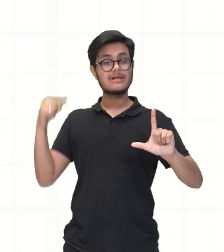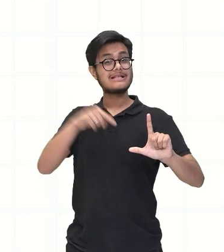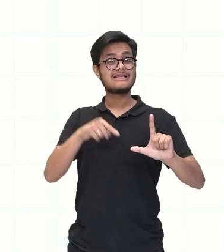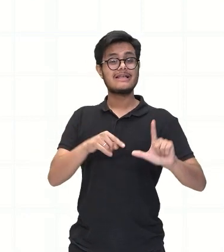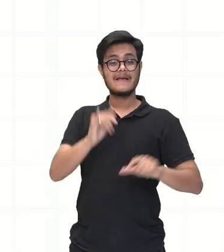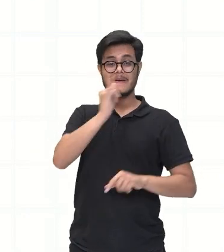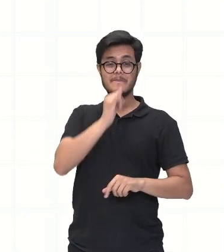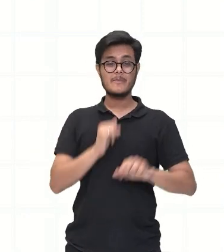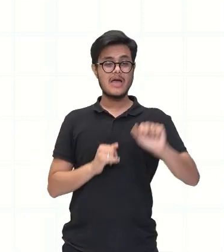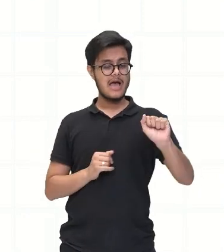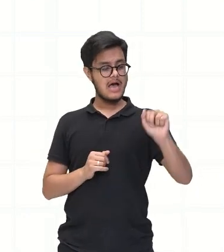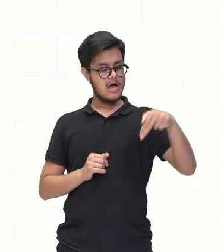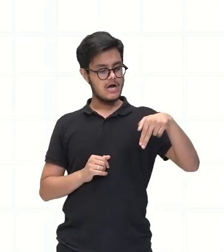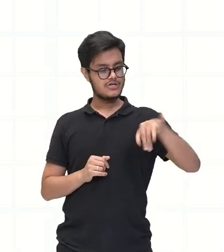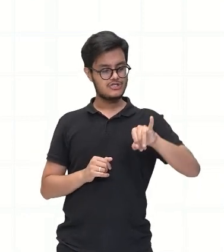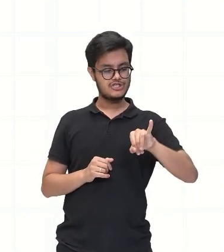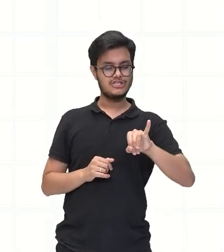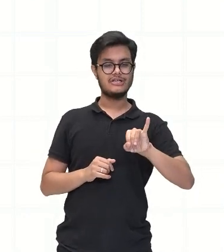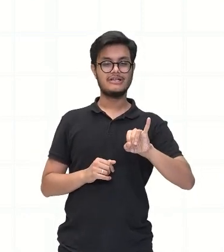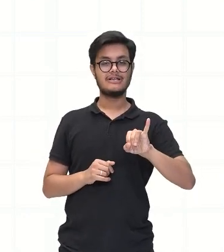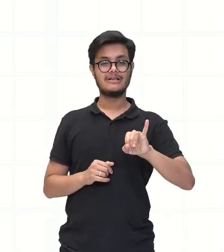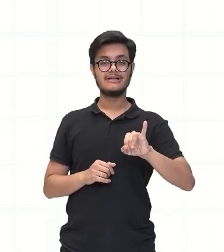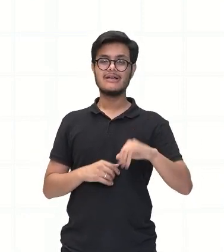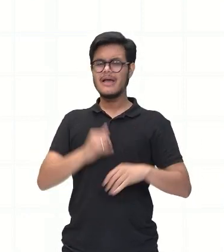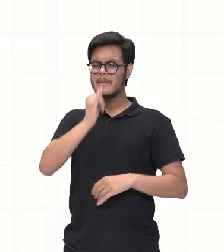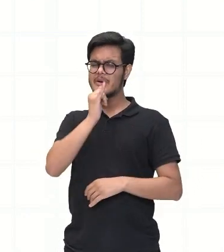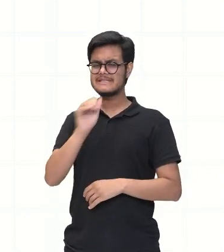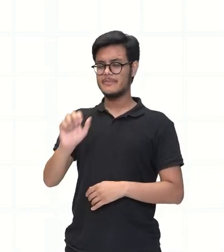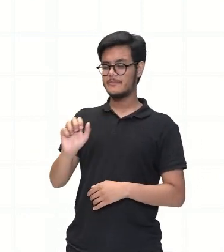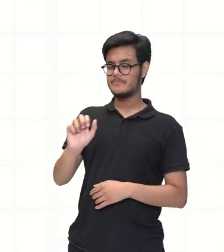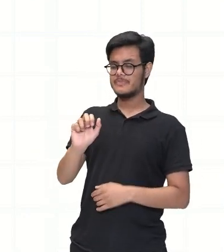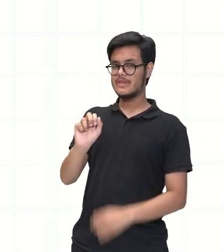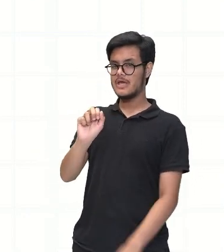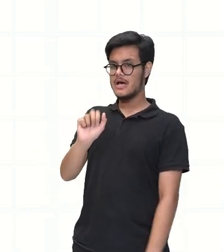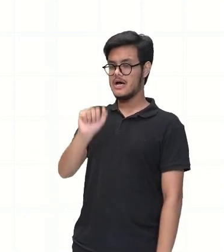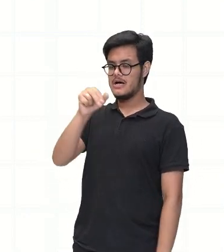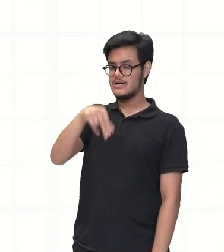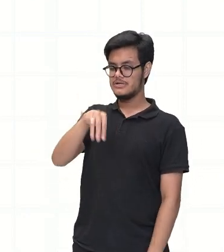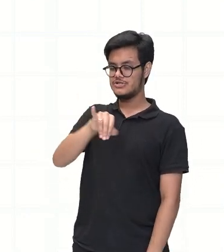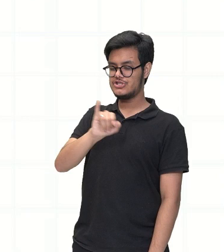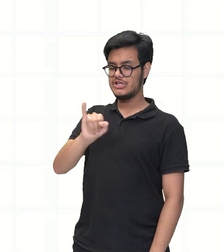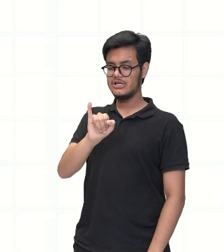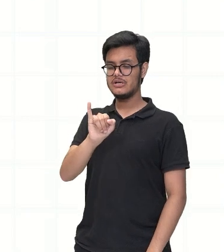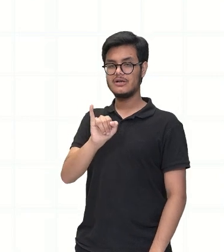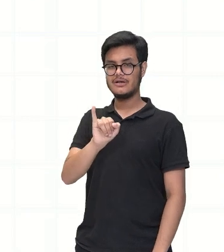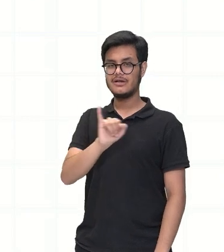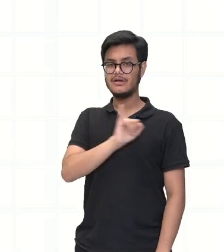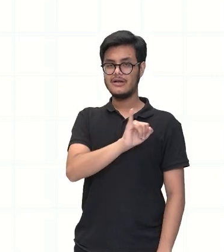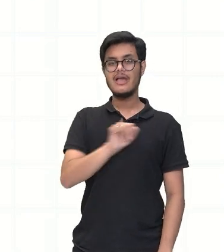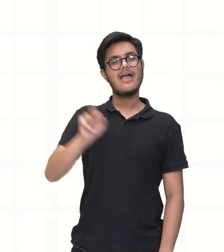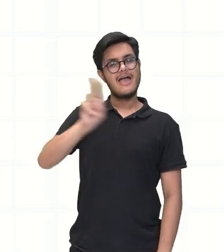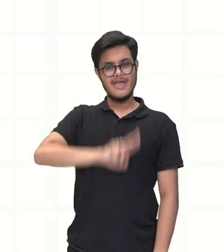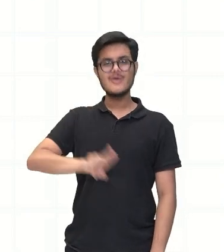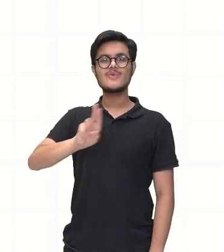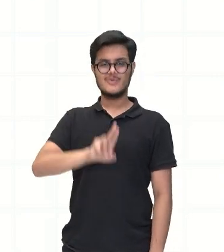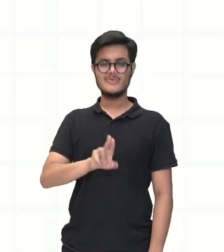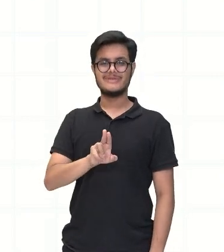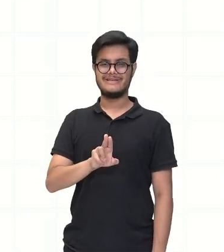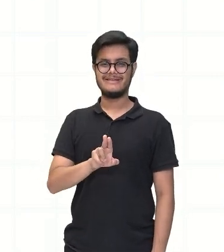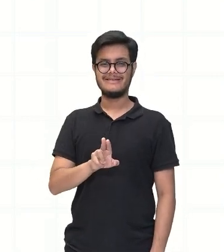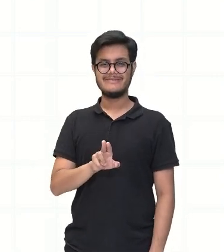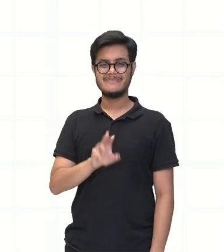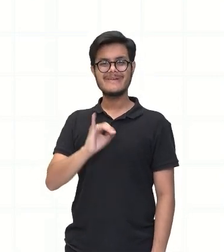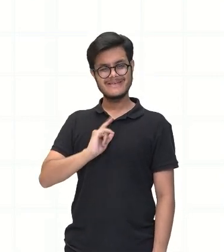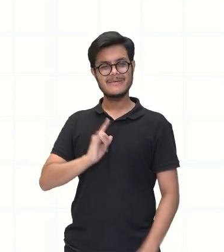anti-inflamatório. aí você vai utilizar. Notaram